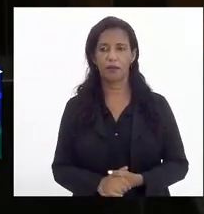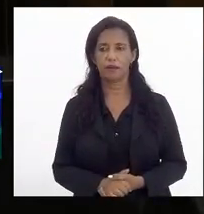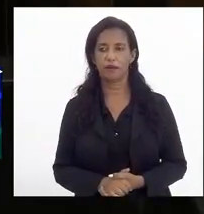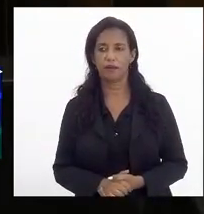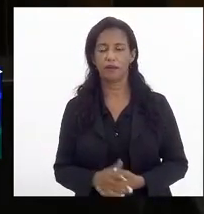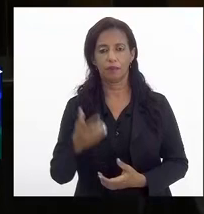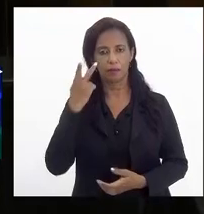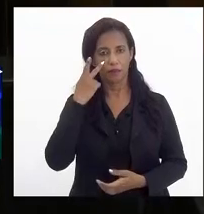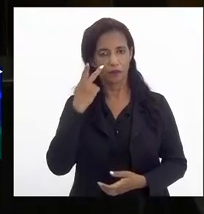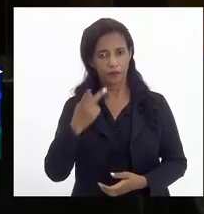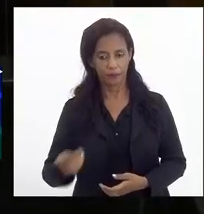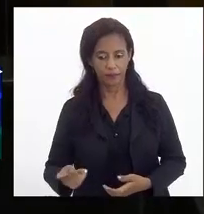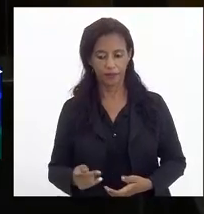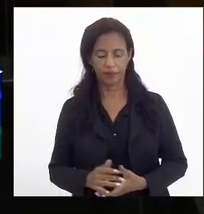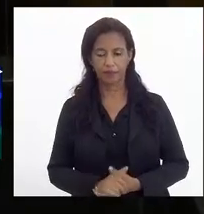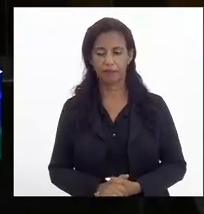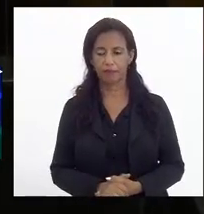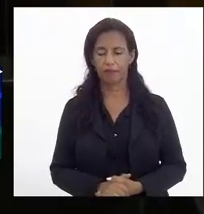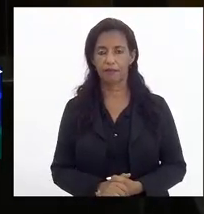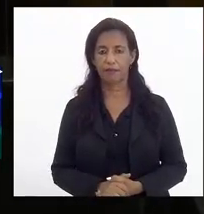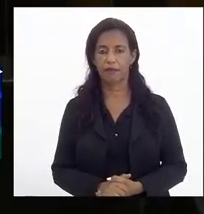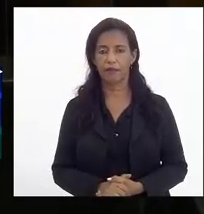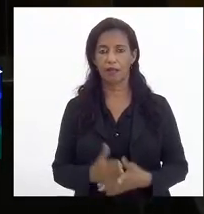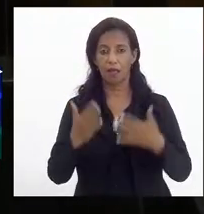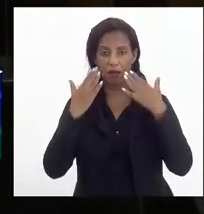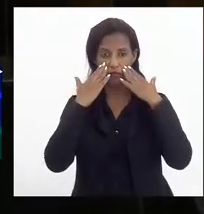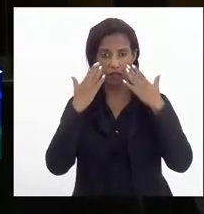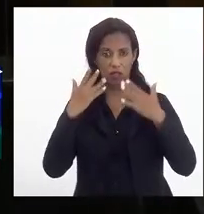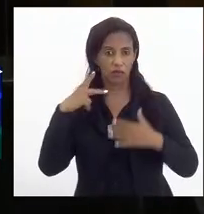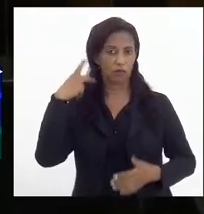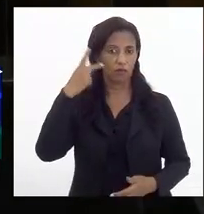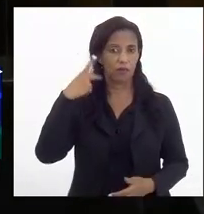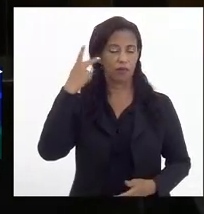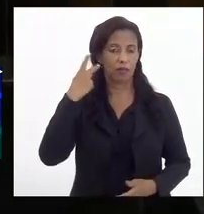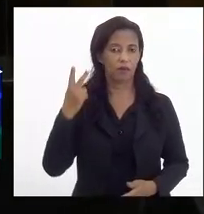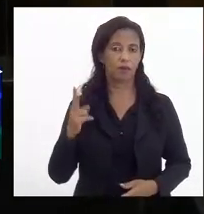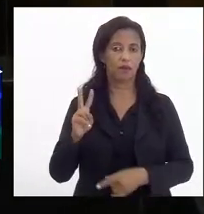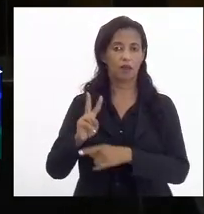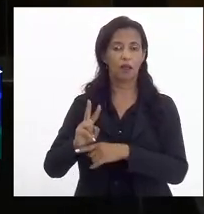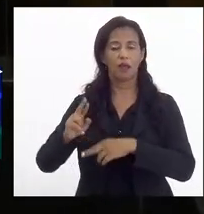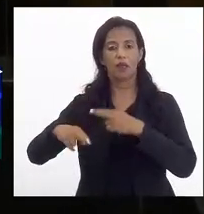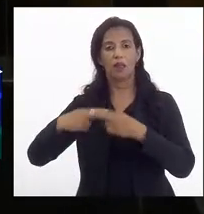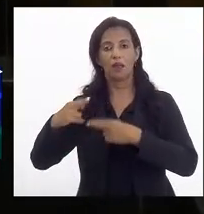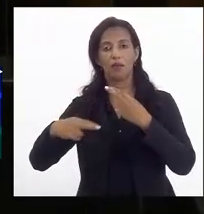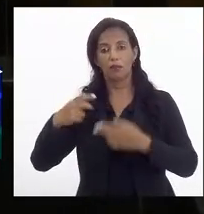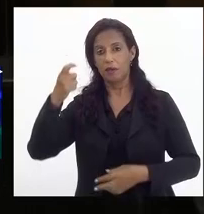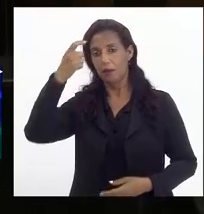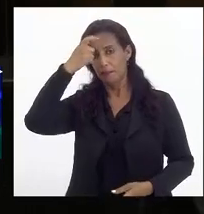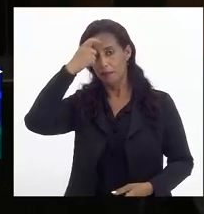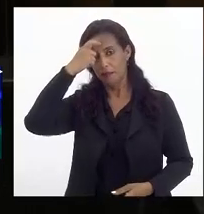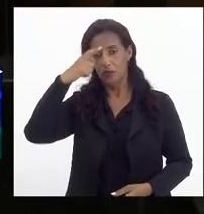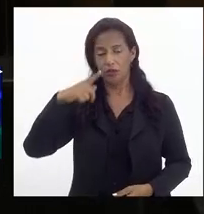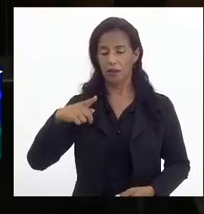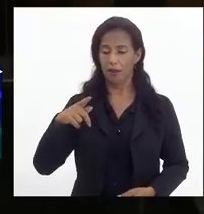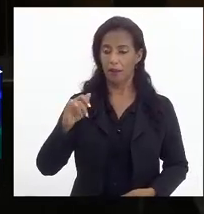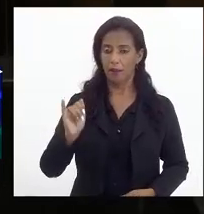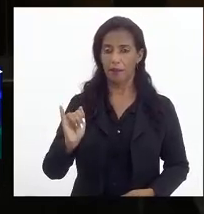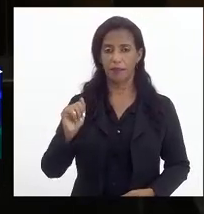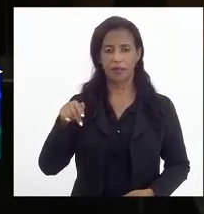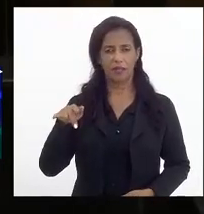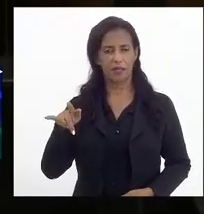uma visita não é da frente parlamentar em defesa da reforma psiquiátrica e da luta antimanicomial